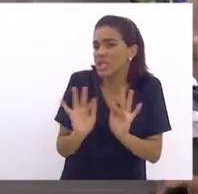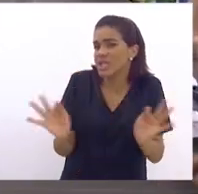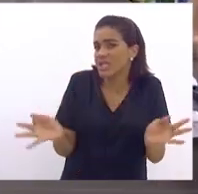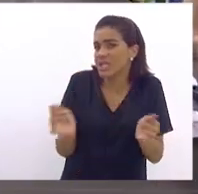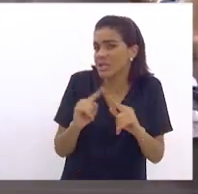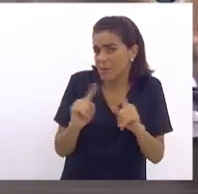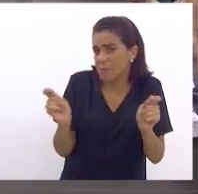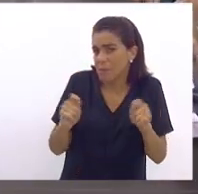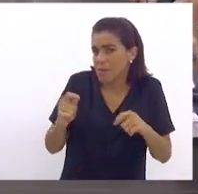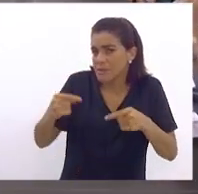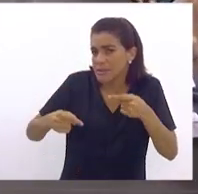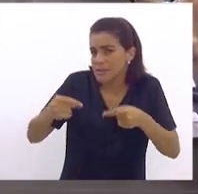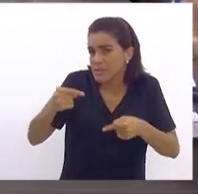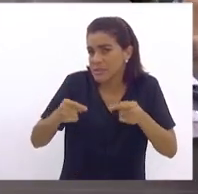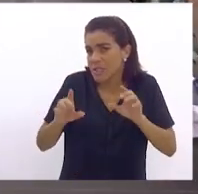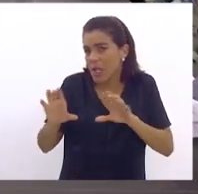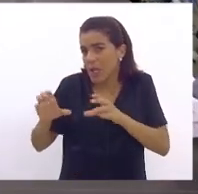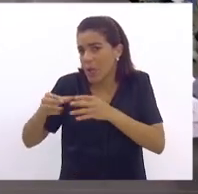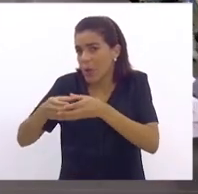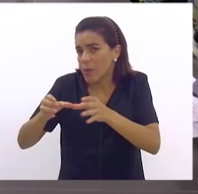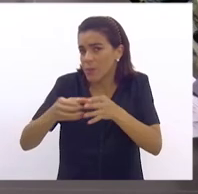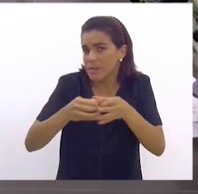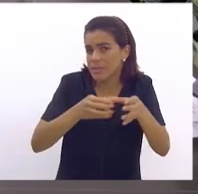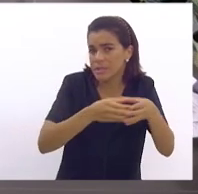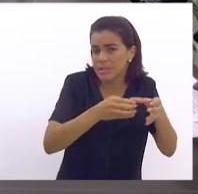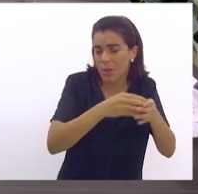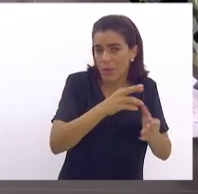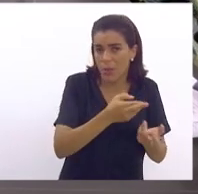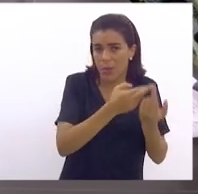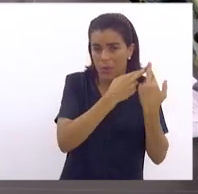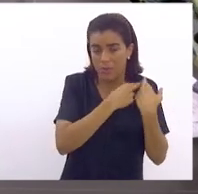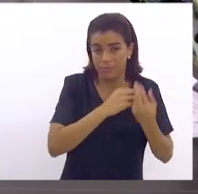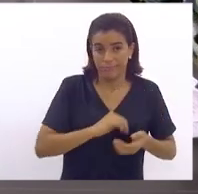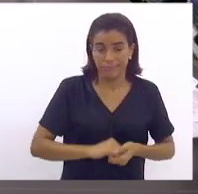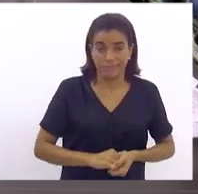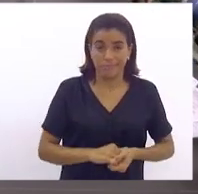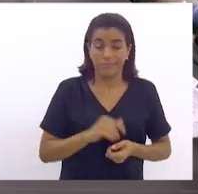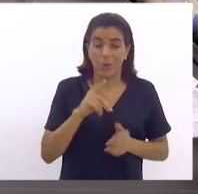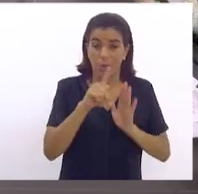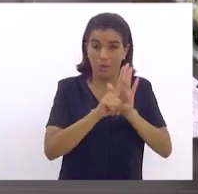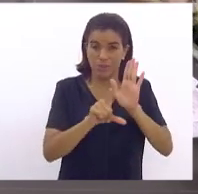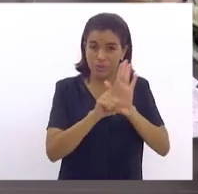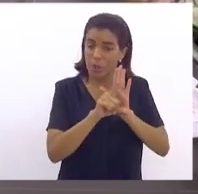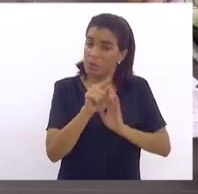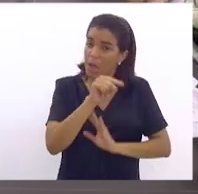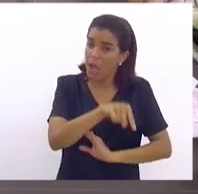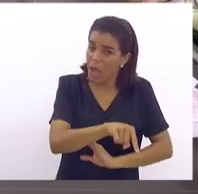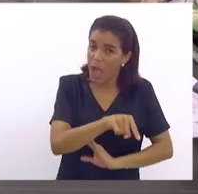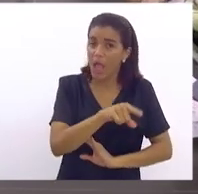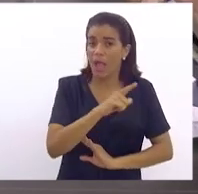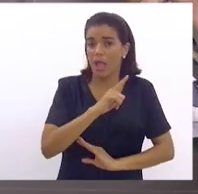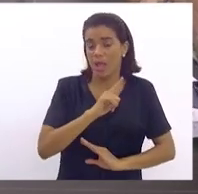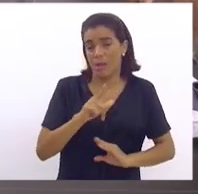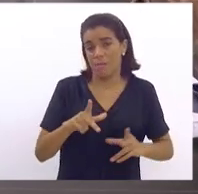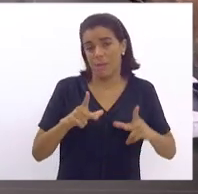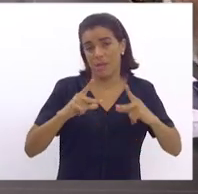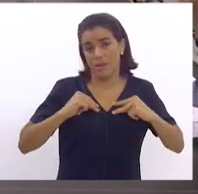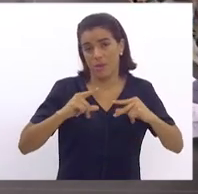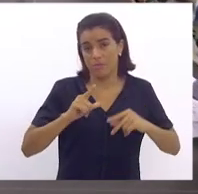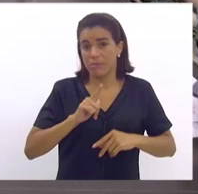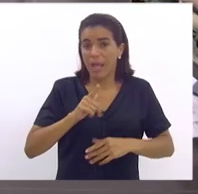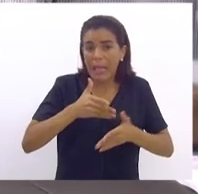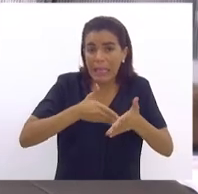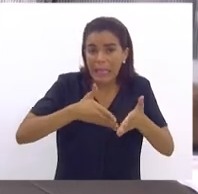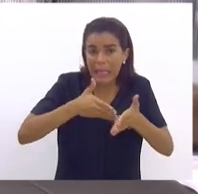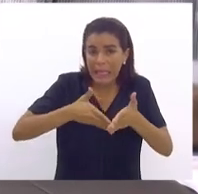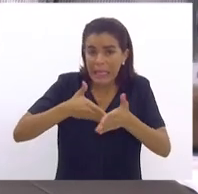pode ser discutido nas comissões de mérito. O PL, obviamente, é meritório, estabelece